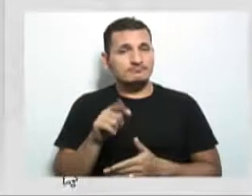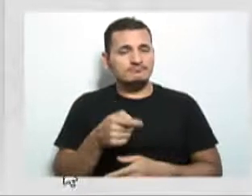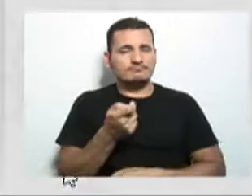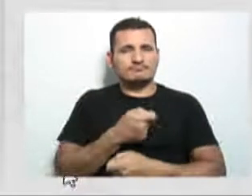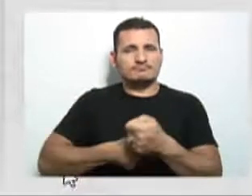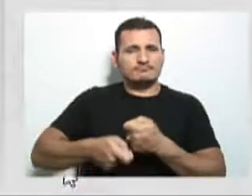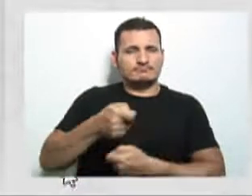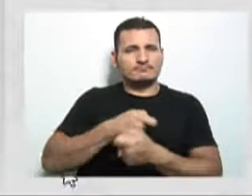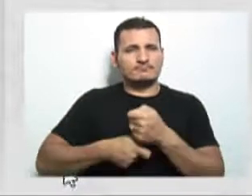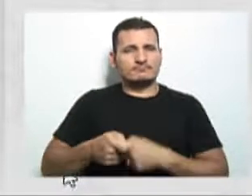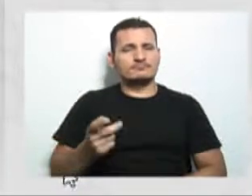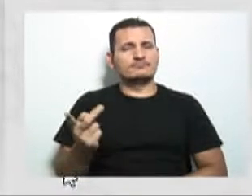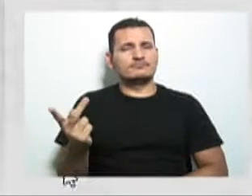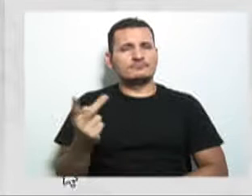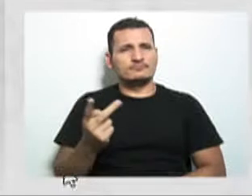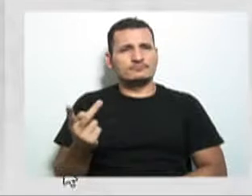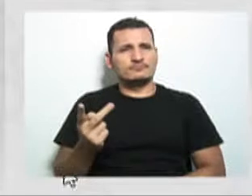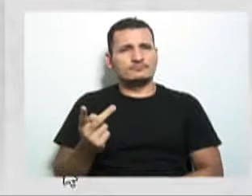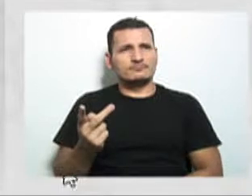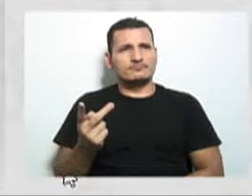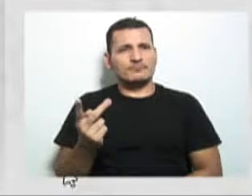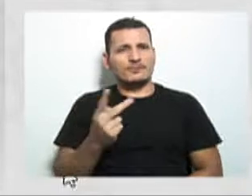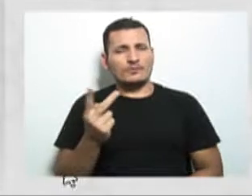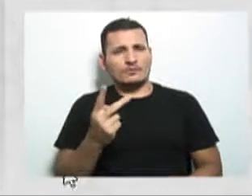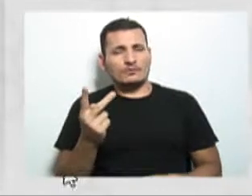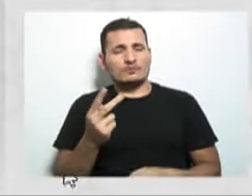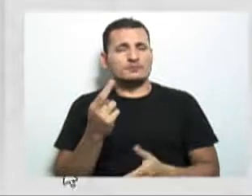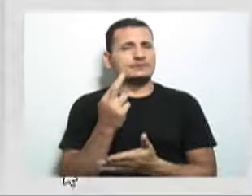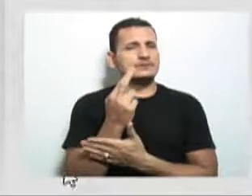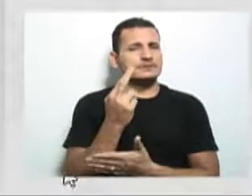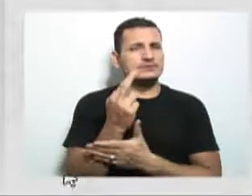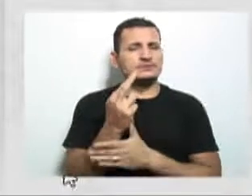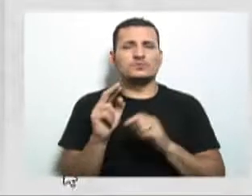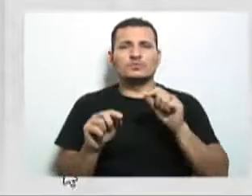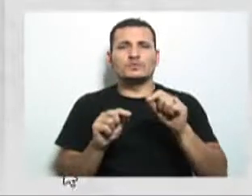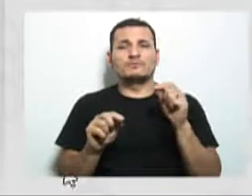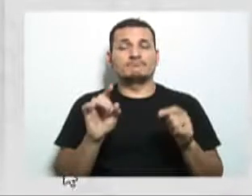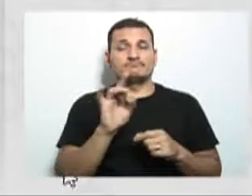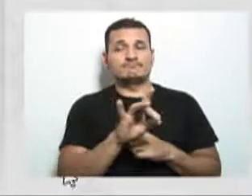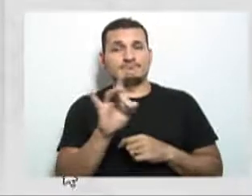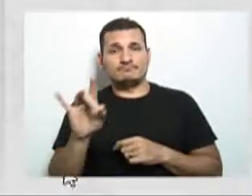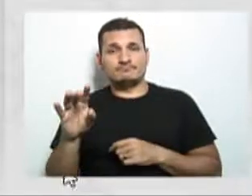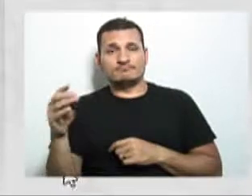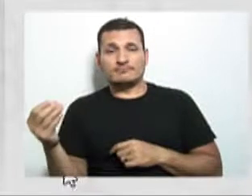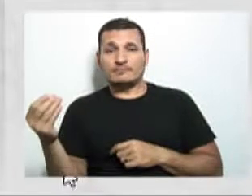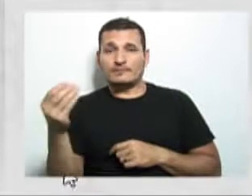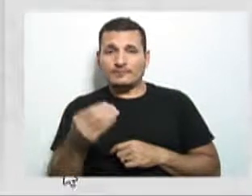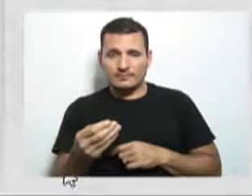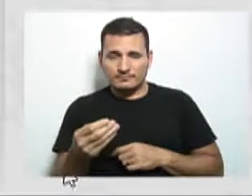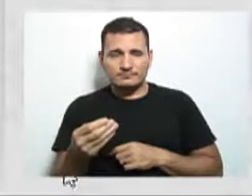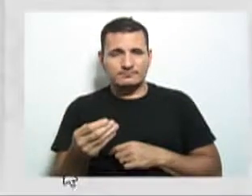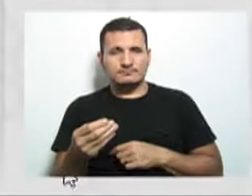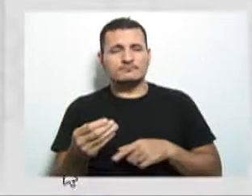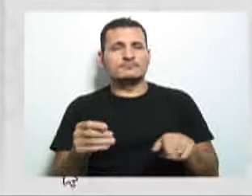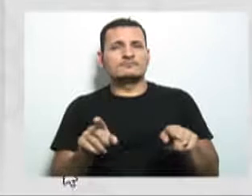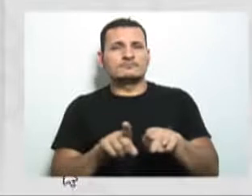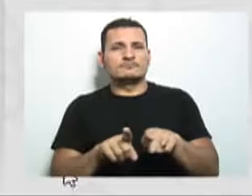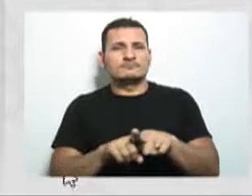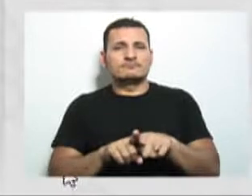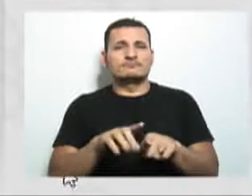negociação que as partes decidem o que cada um deve dar e tomar em